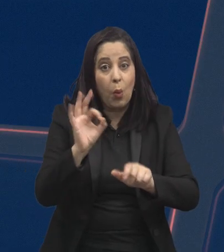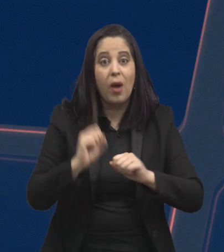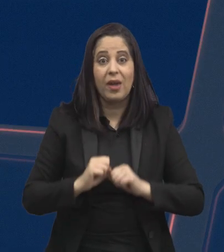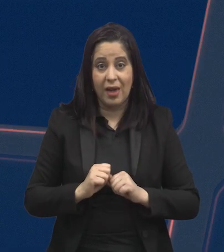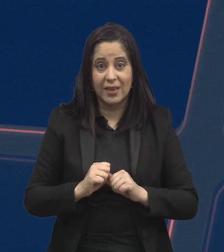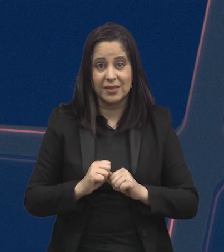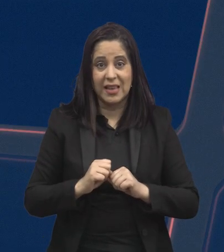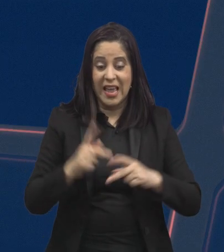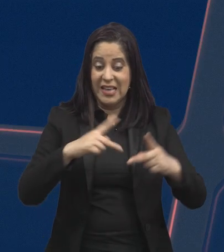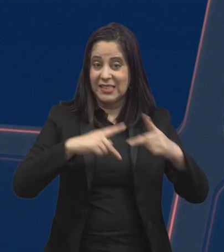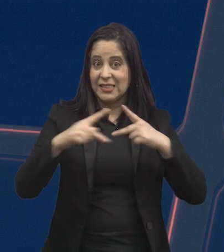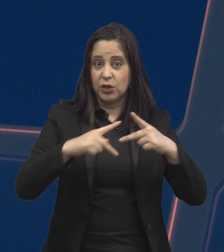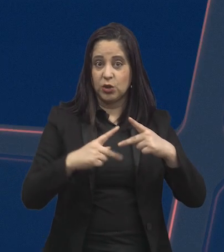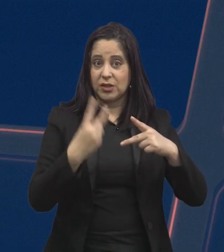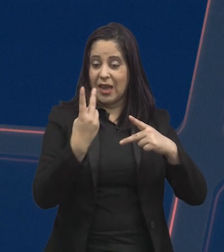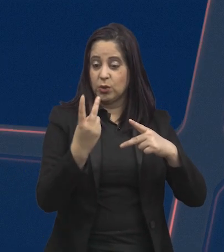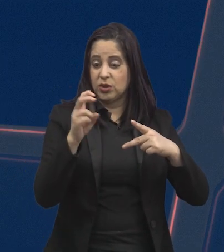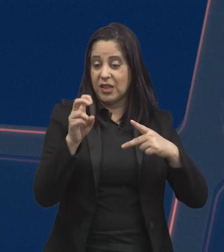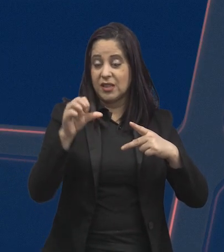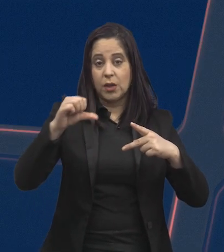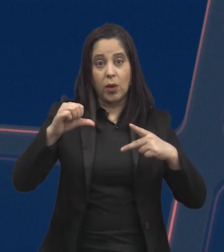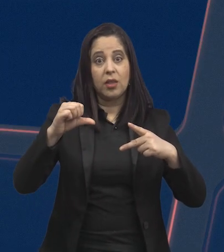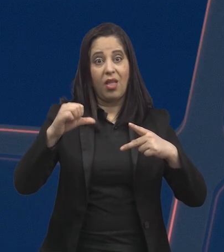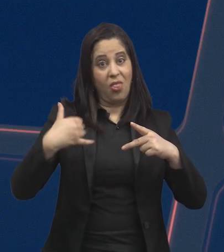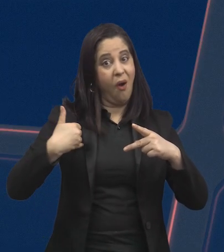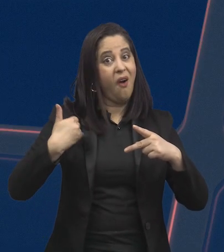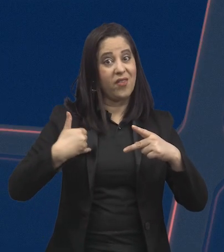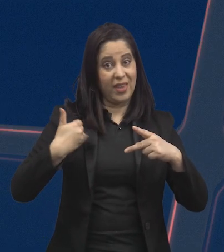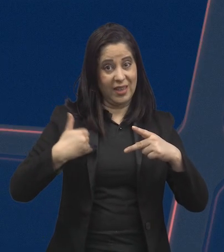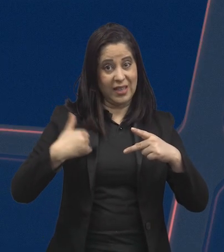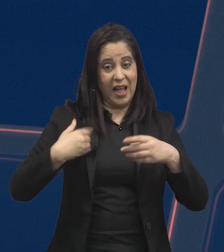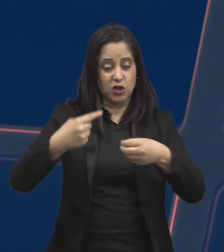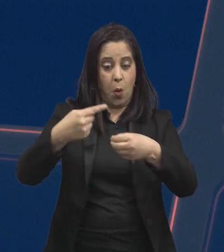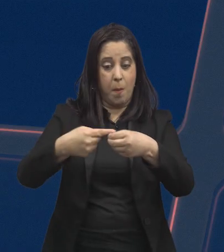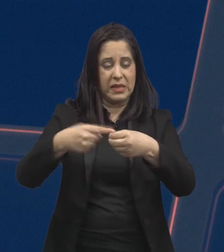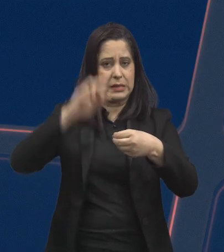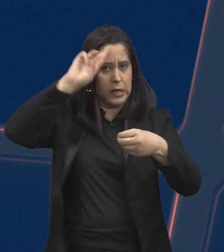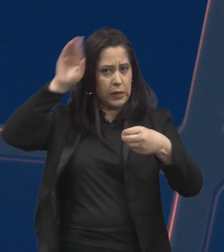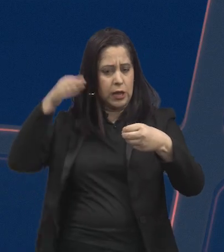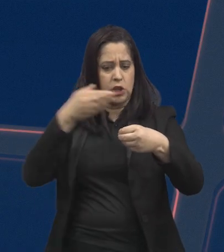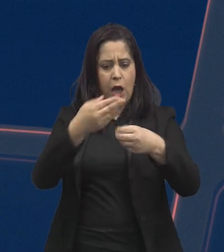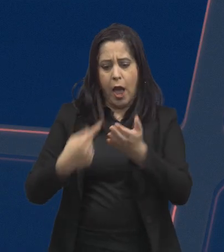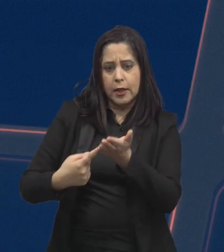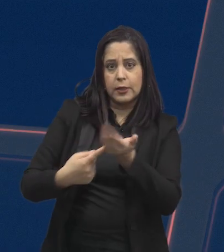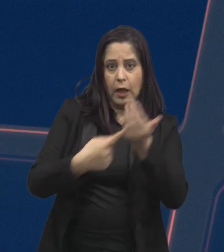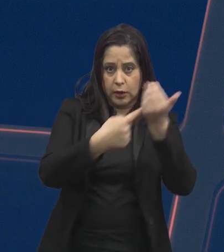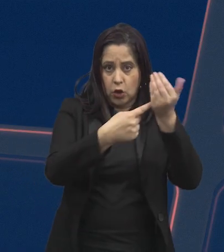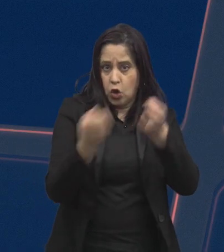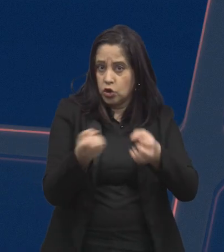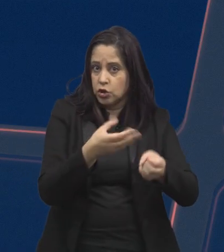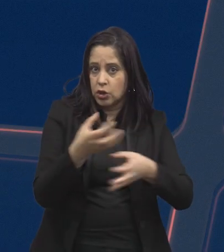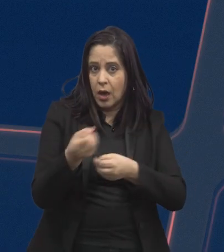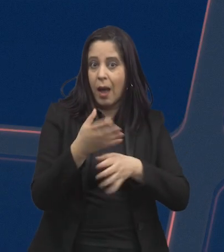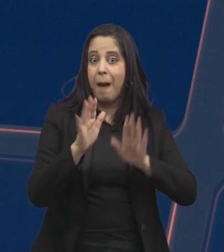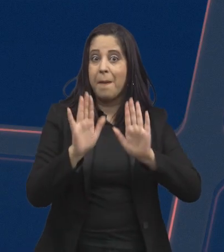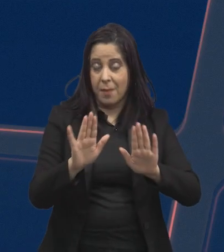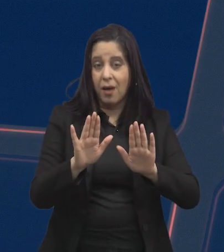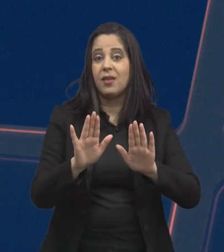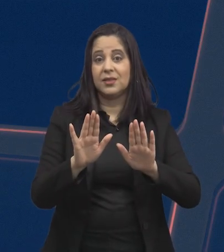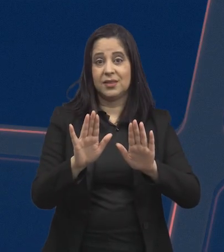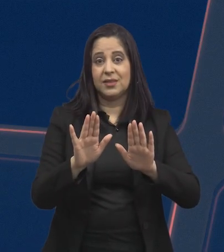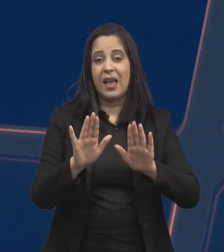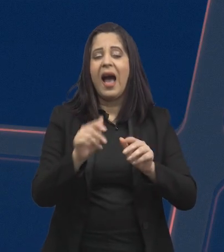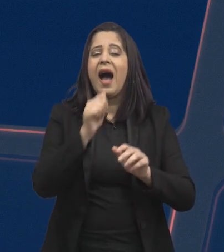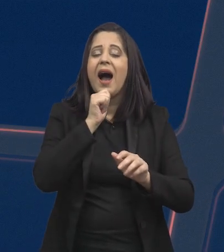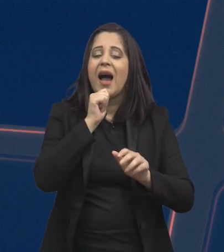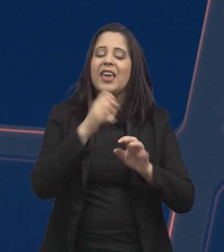do território. São José vai completar 259 anos, sendo uma cidade que é referência em tecnologia e inovação,